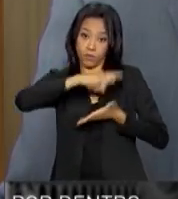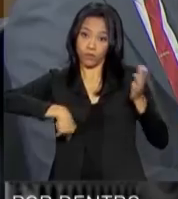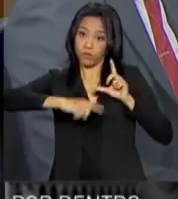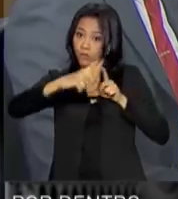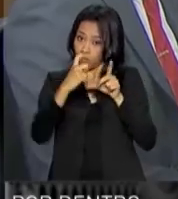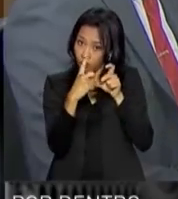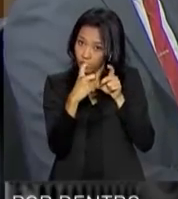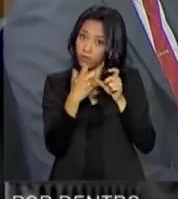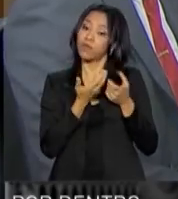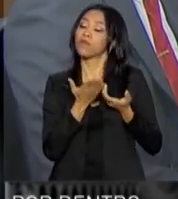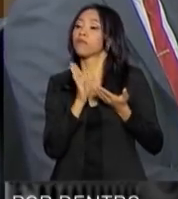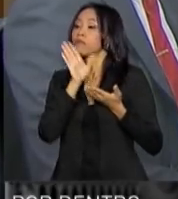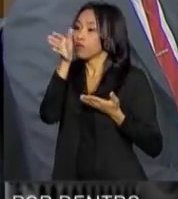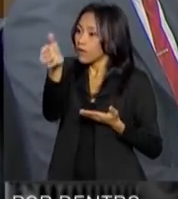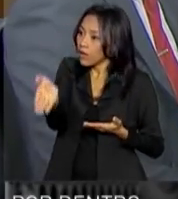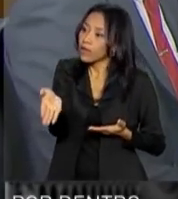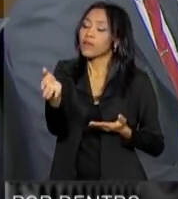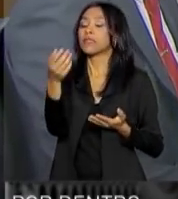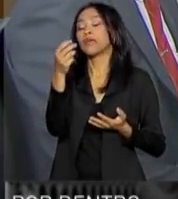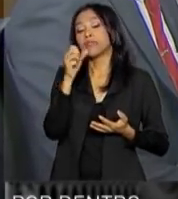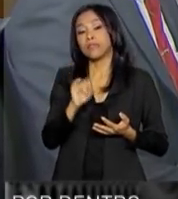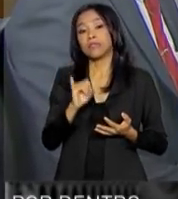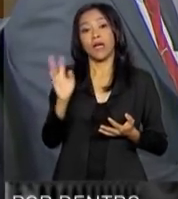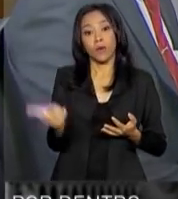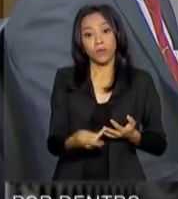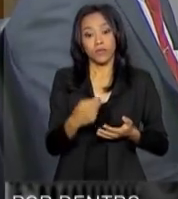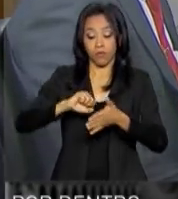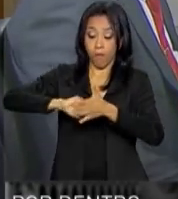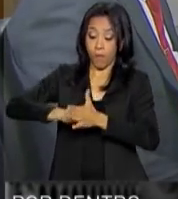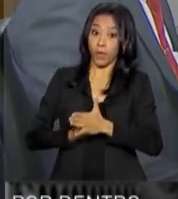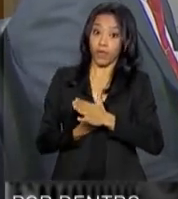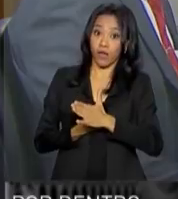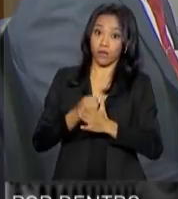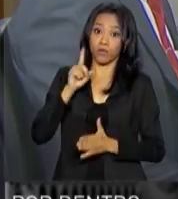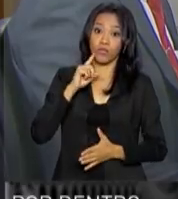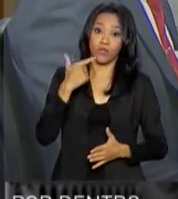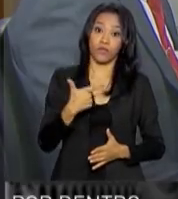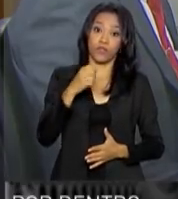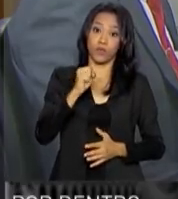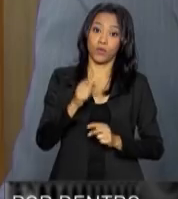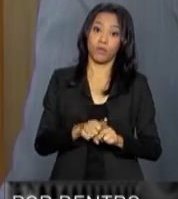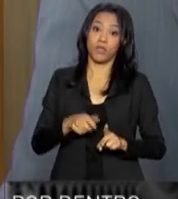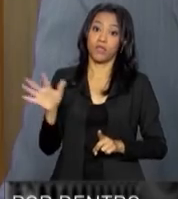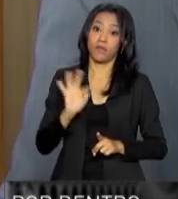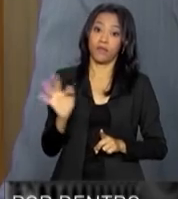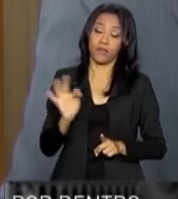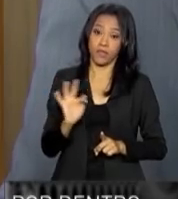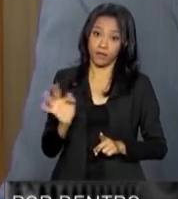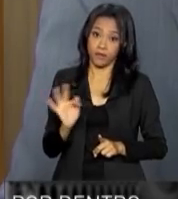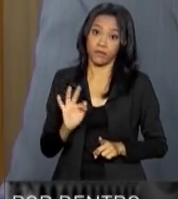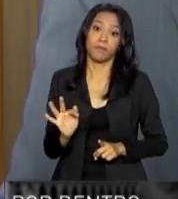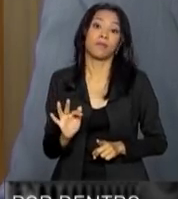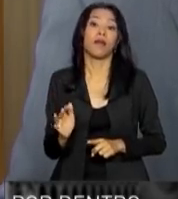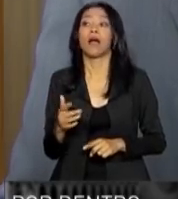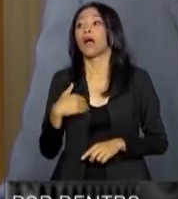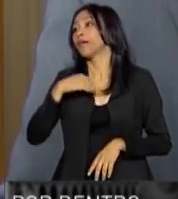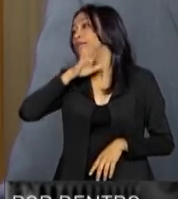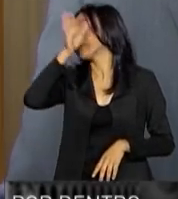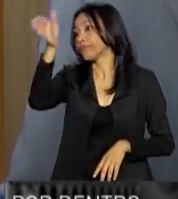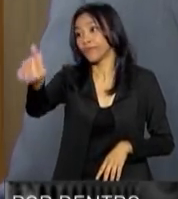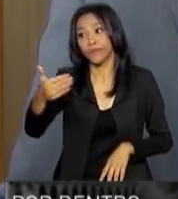o benefício foi bloqueado a partir de 28 de fevereiro eo anúncio chegou não foi ao banco para